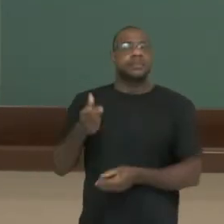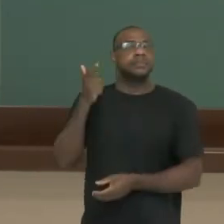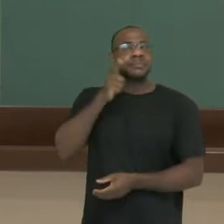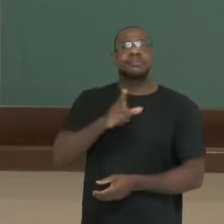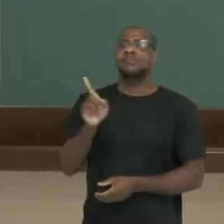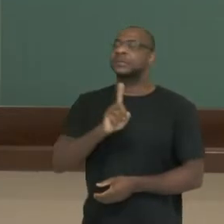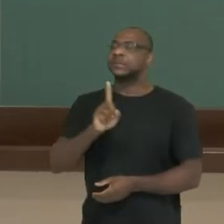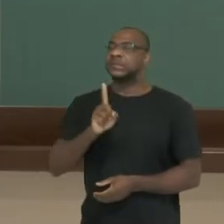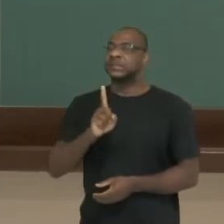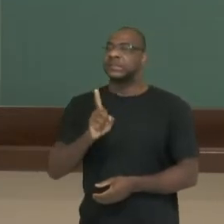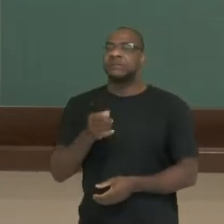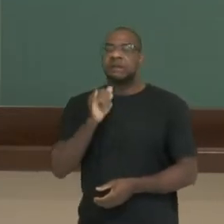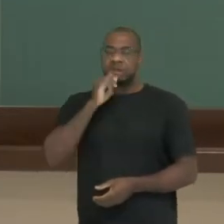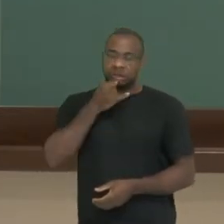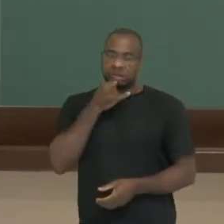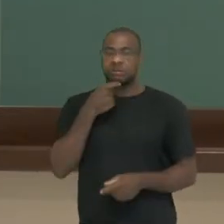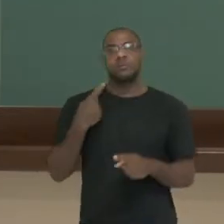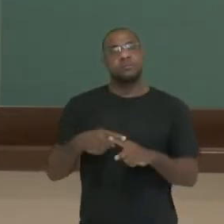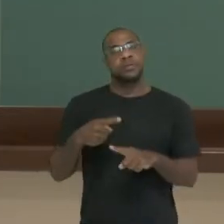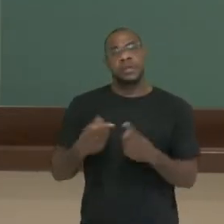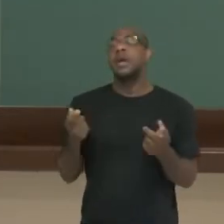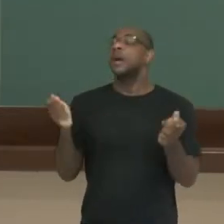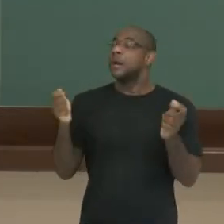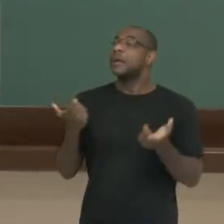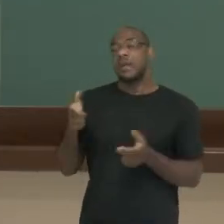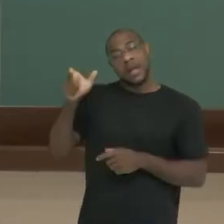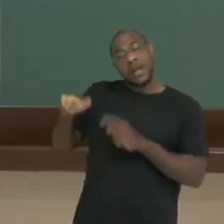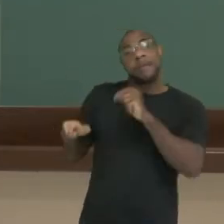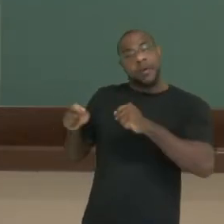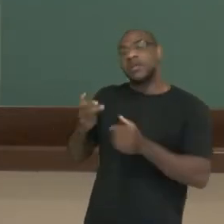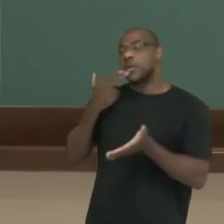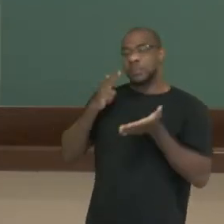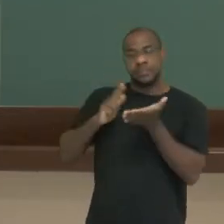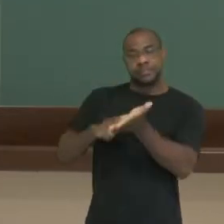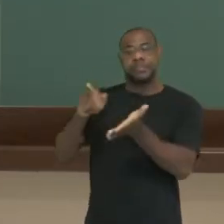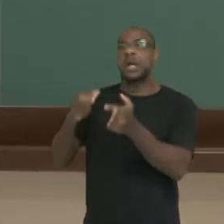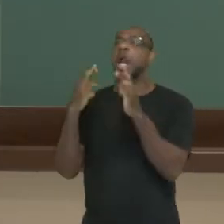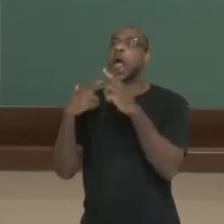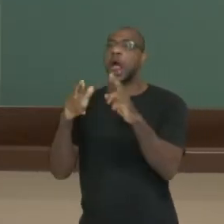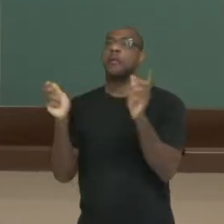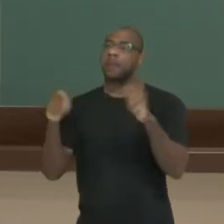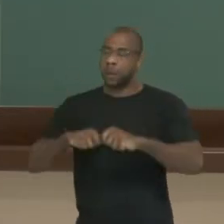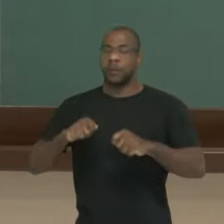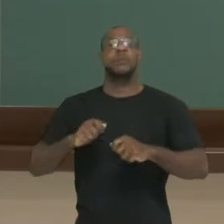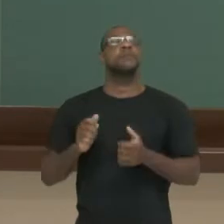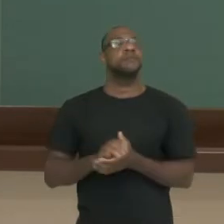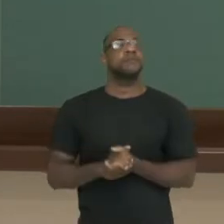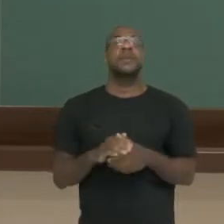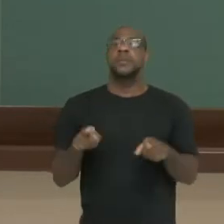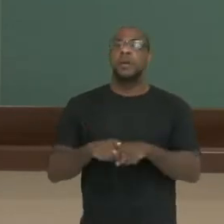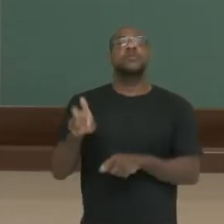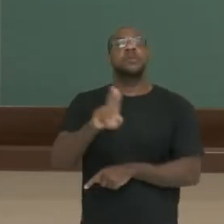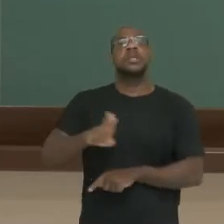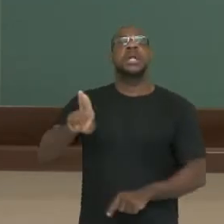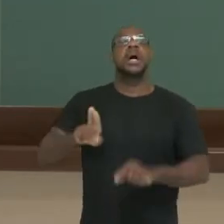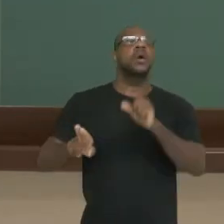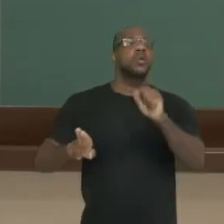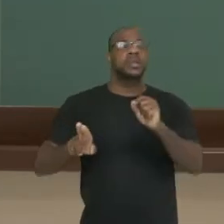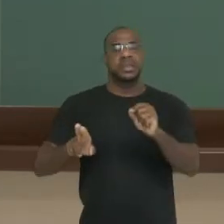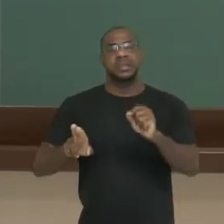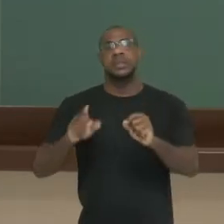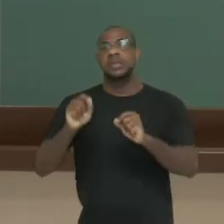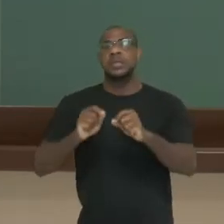não fica satisfeito. Então ele pode enviar ali uma carta de reclamação, né? Pode utilizar tanto a